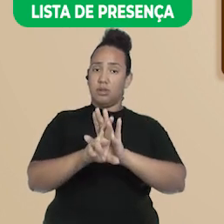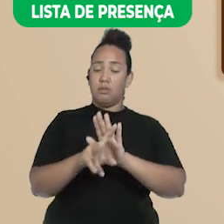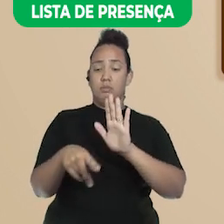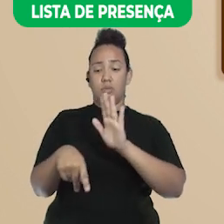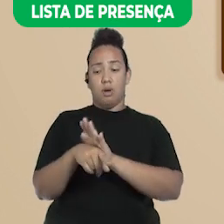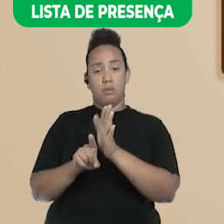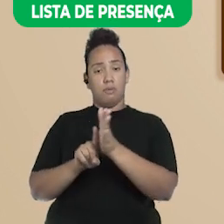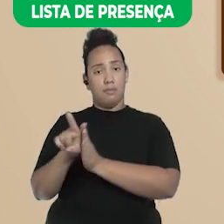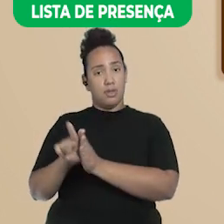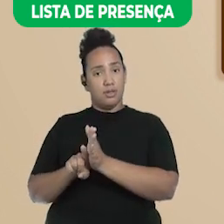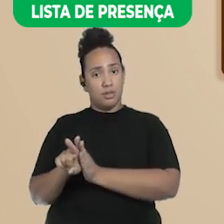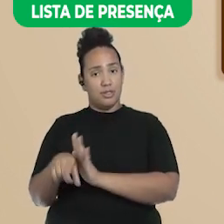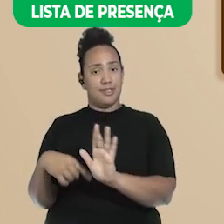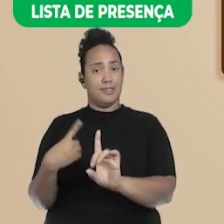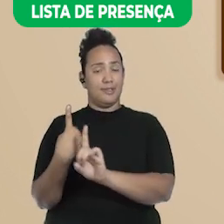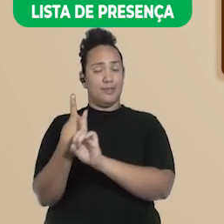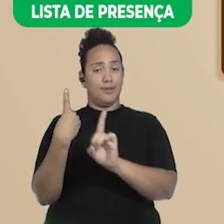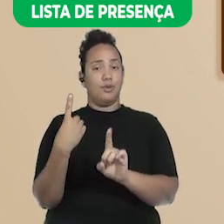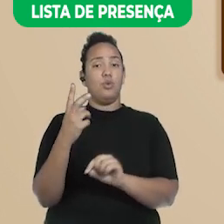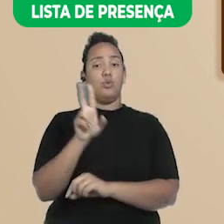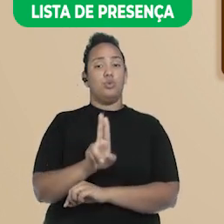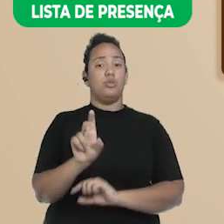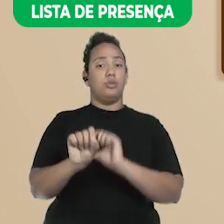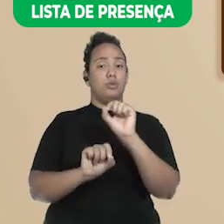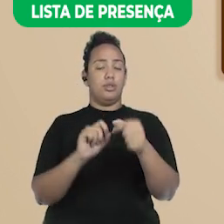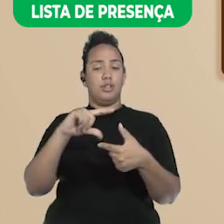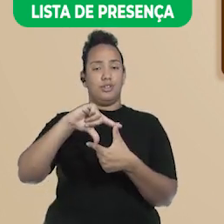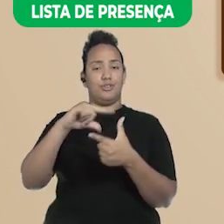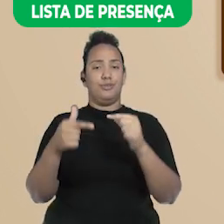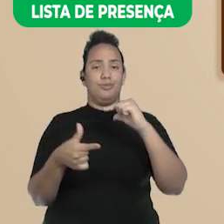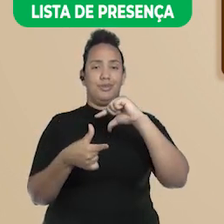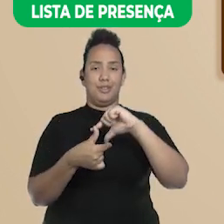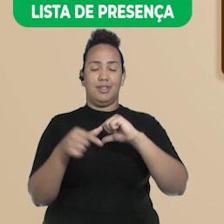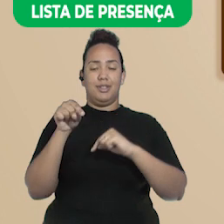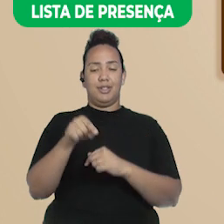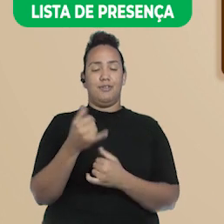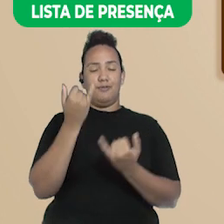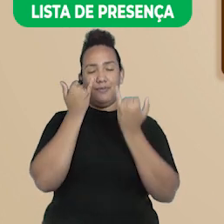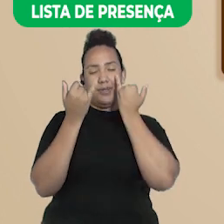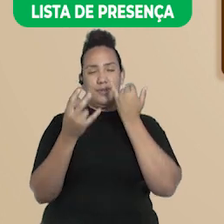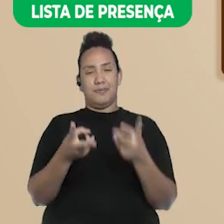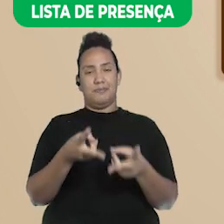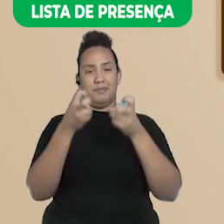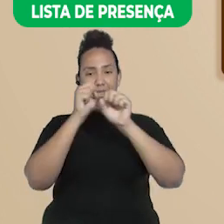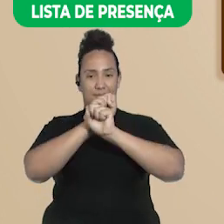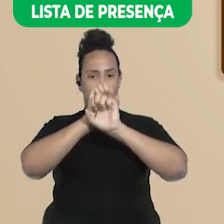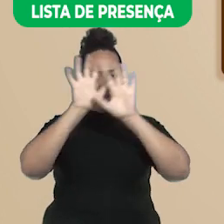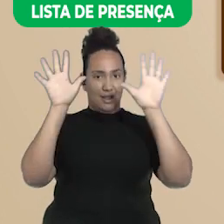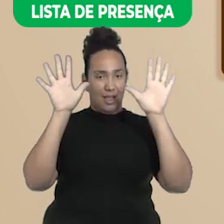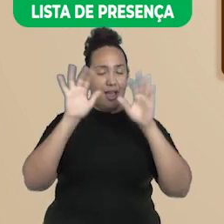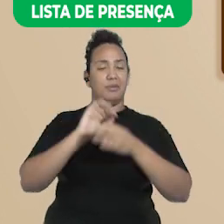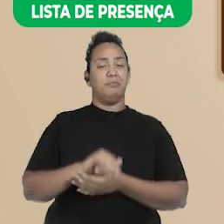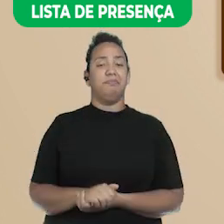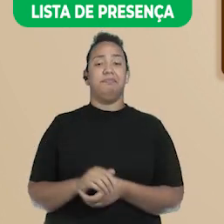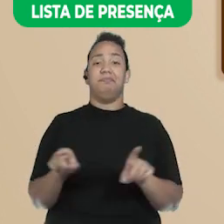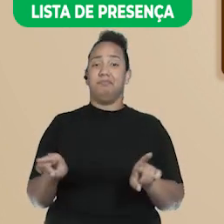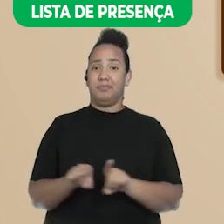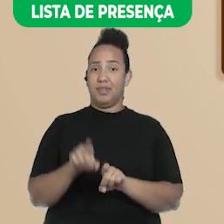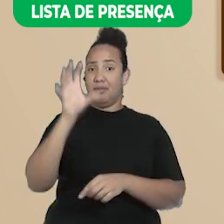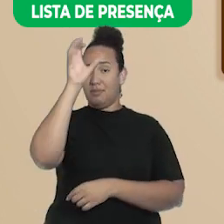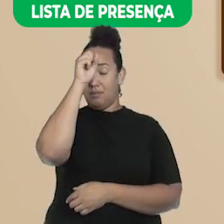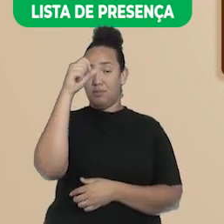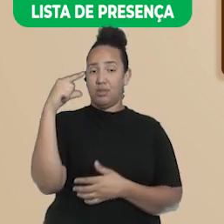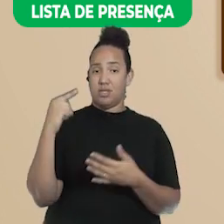por meio de formas geométricas para facilitar a leitura dos dados. Conhecemos suas diferentes estruturações